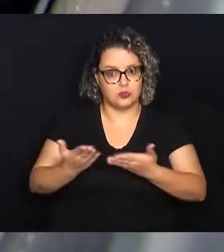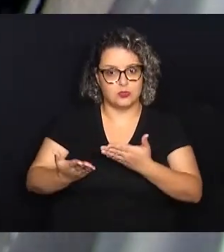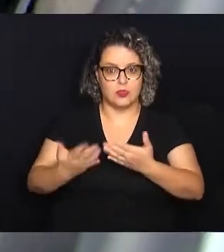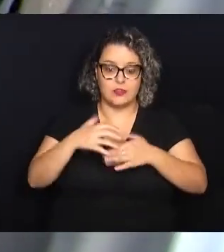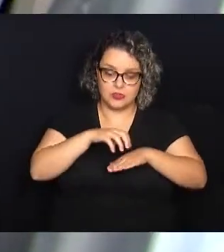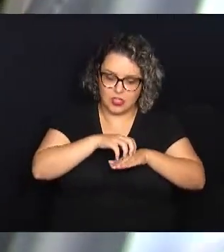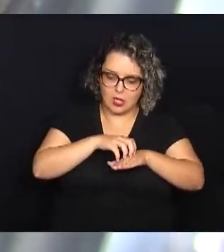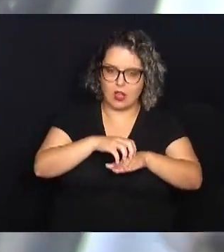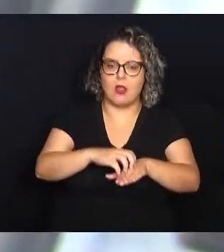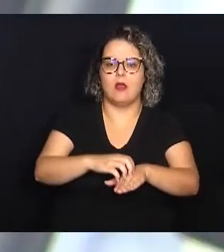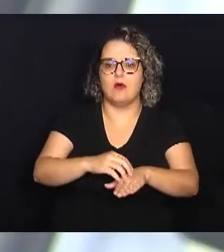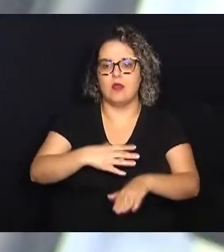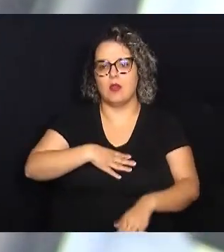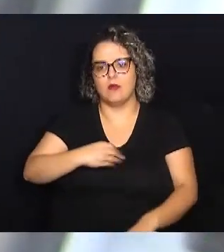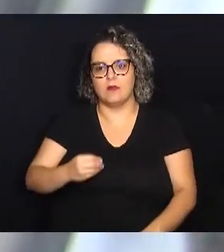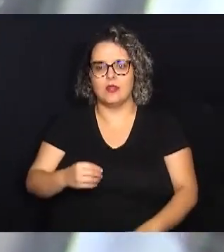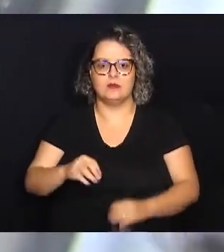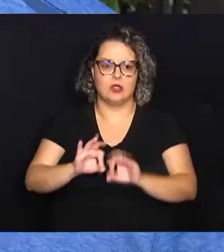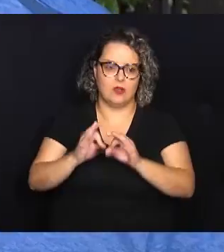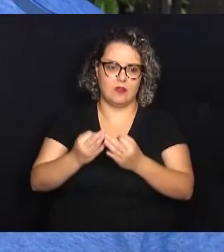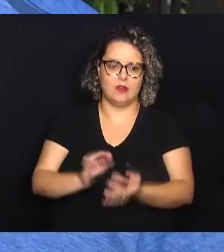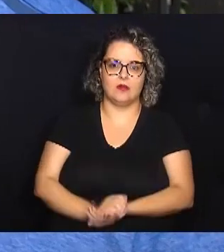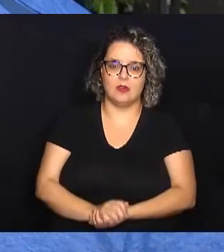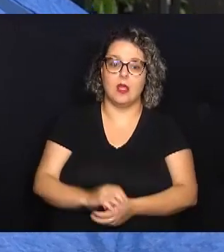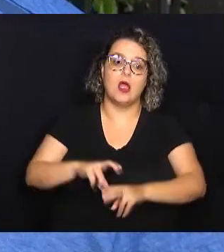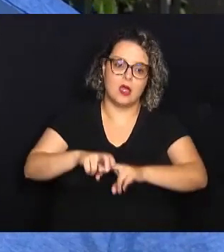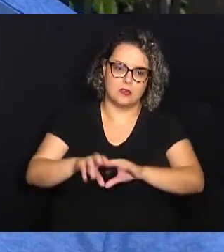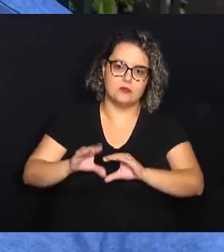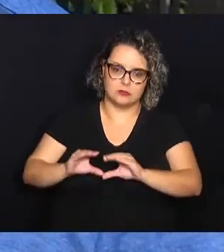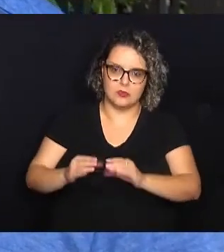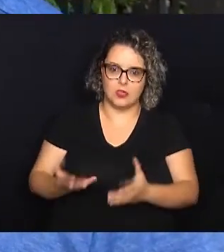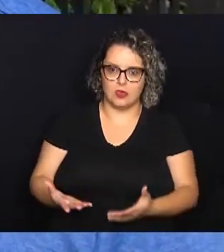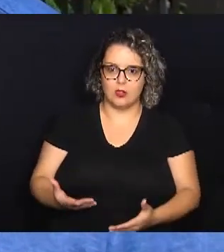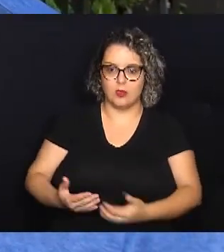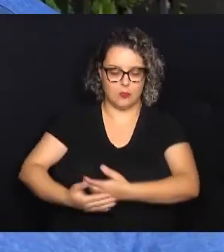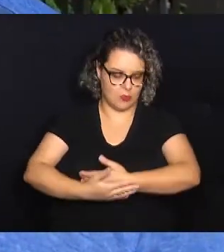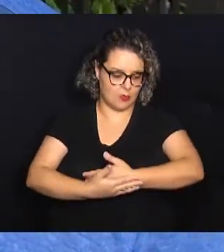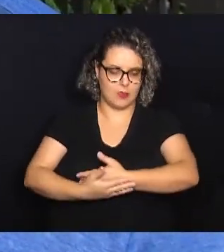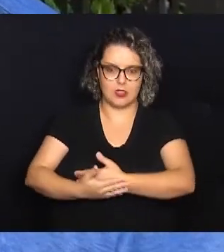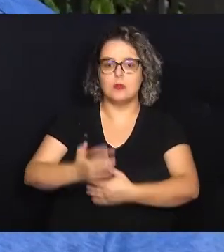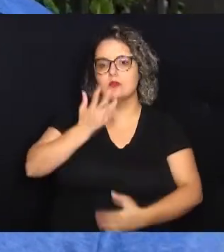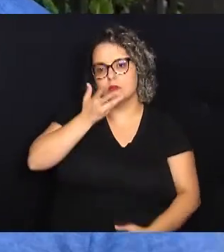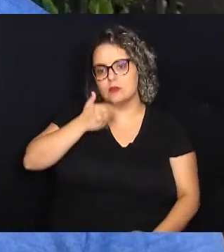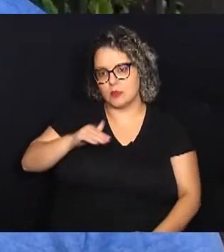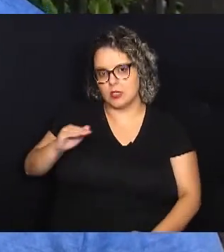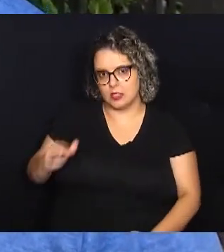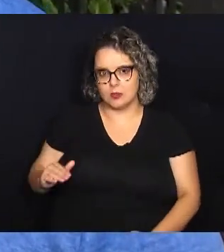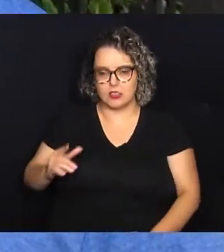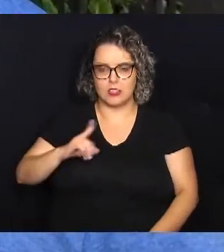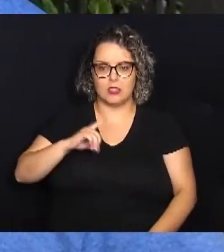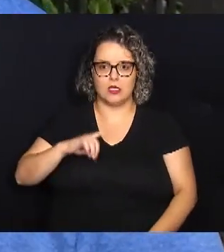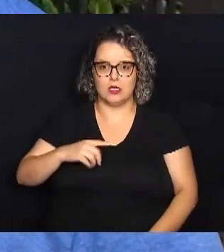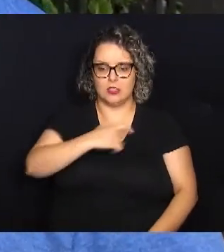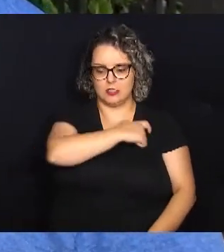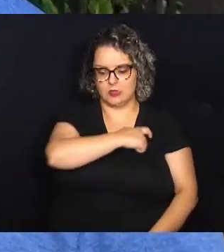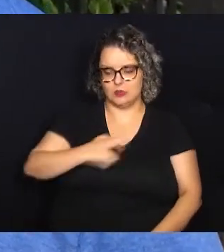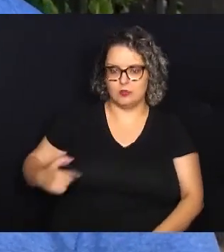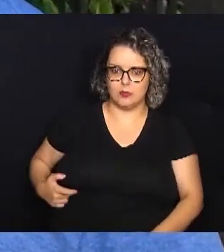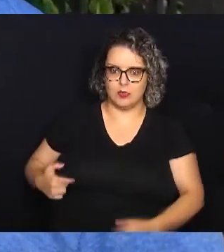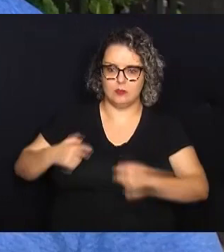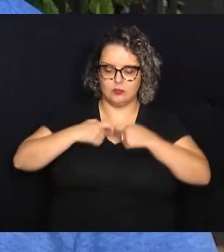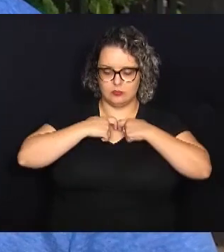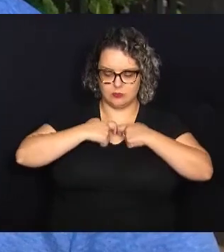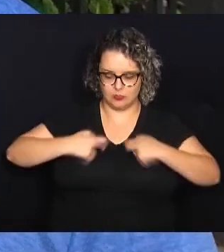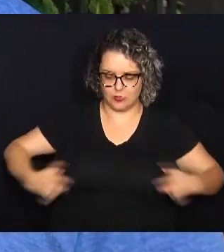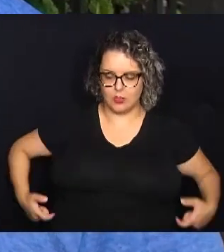transportar o filho no veículo da família deinha é a única segurança que uma criança um bebê menor tem dentro do carro além do cinto de três